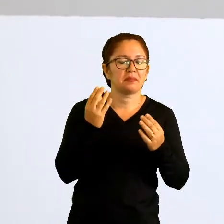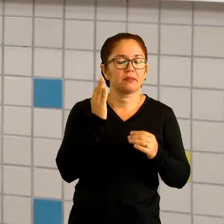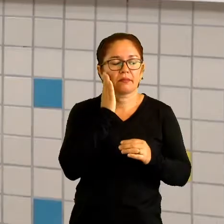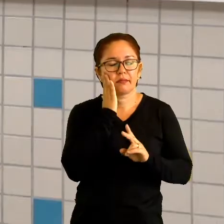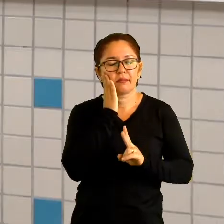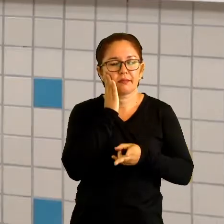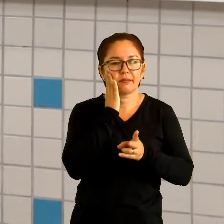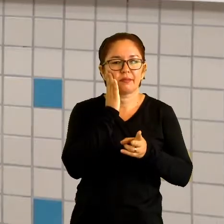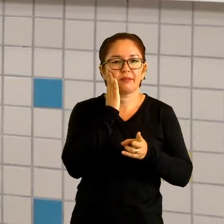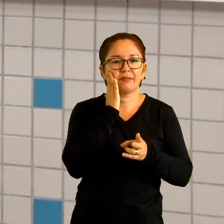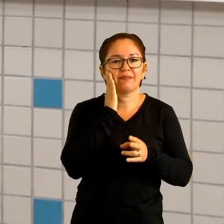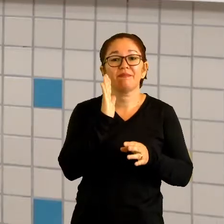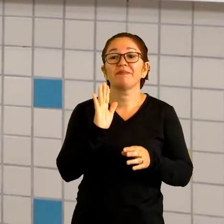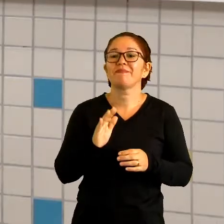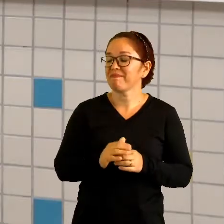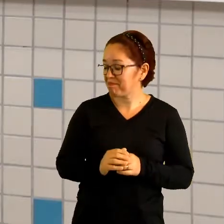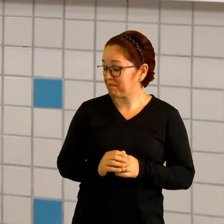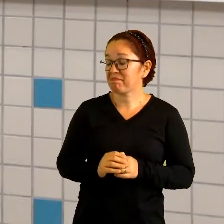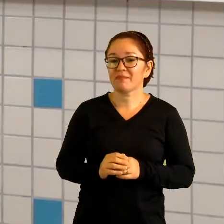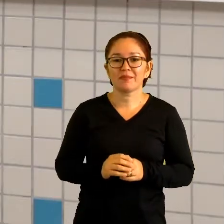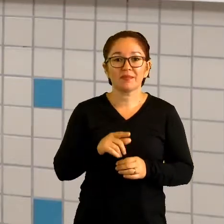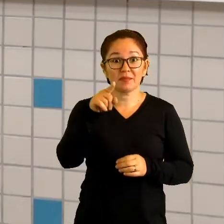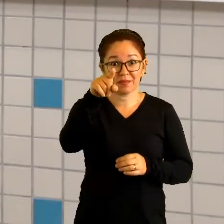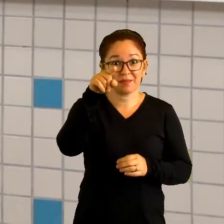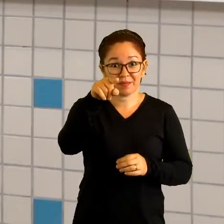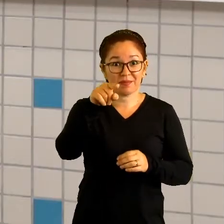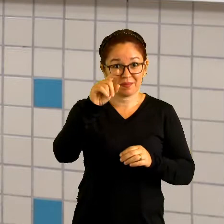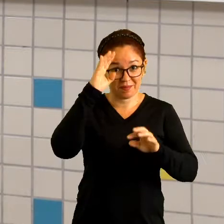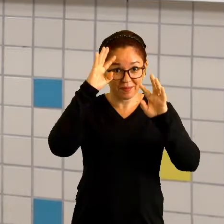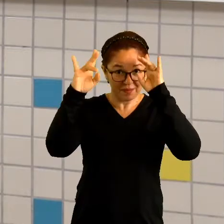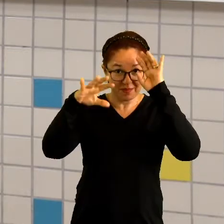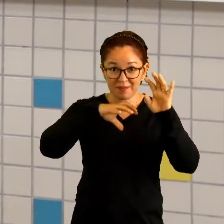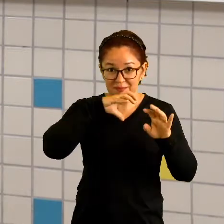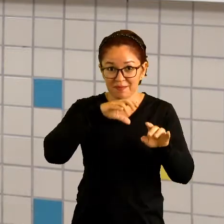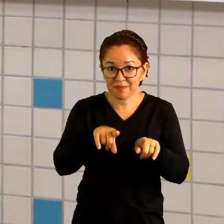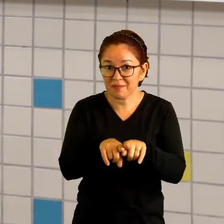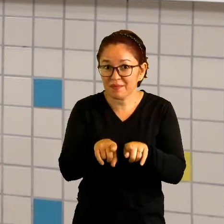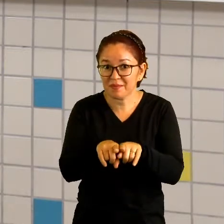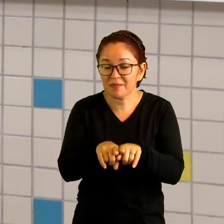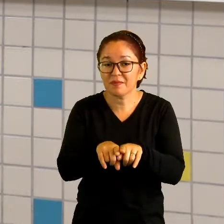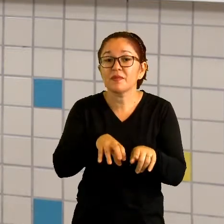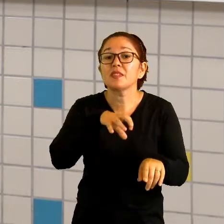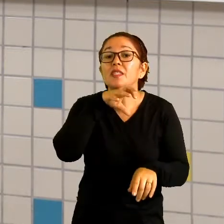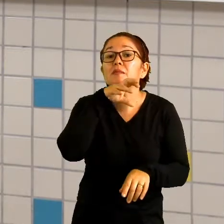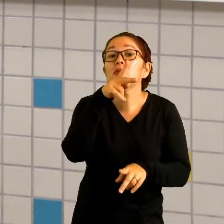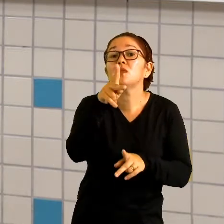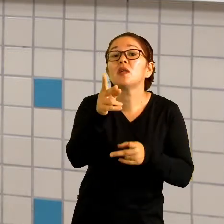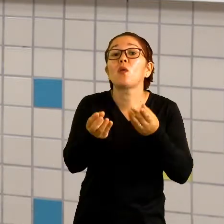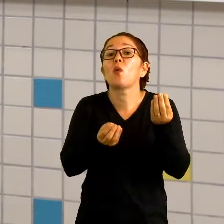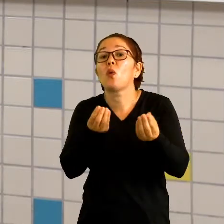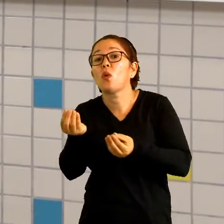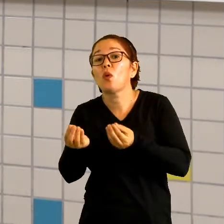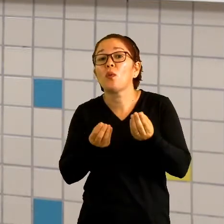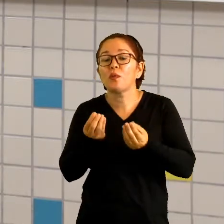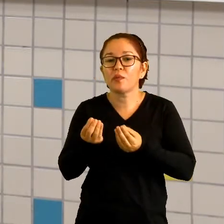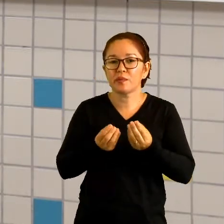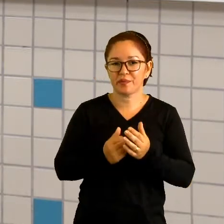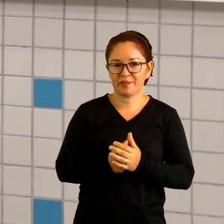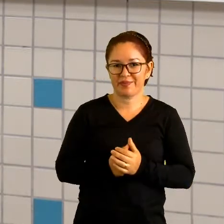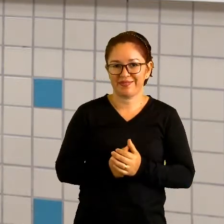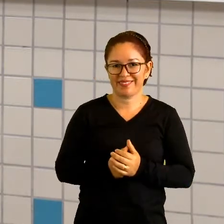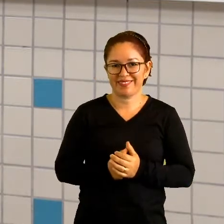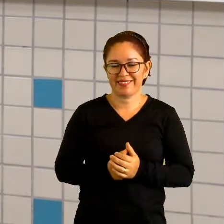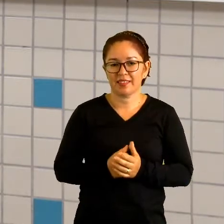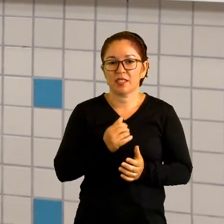você, estudante, conseguiu pensar num bichinho de estimação? Como que é esse bichinho? O gatinho, o bichinho